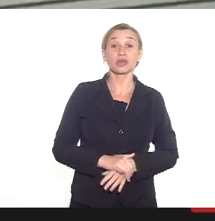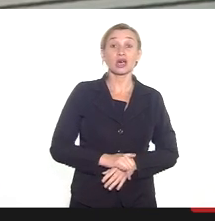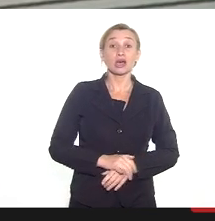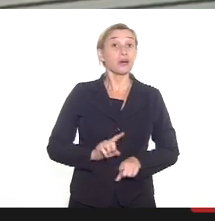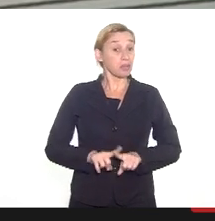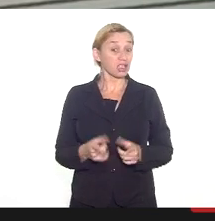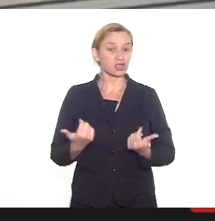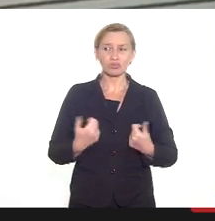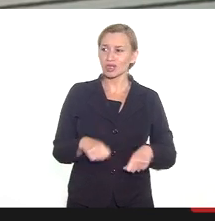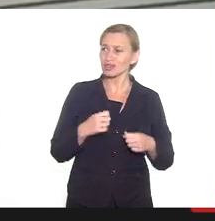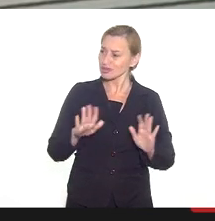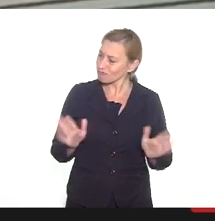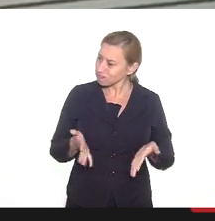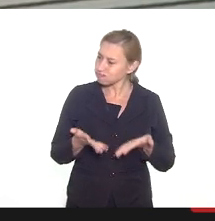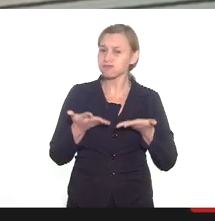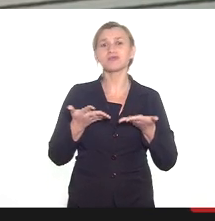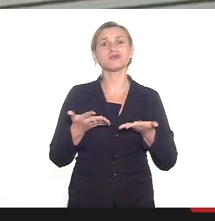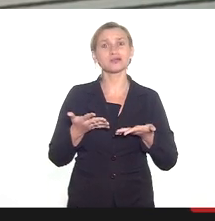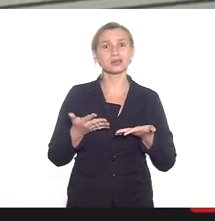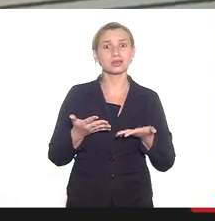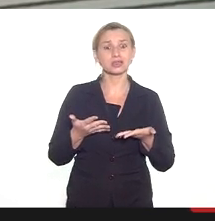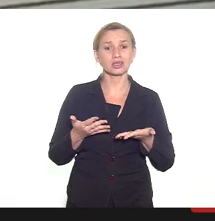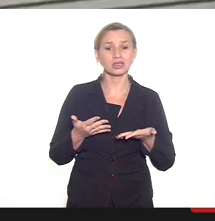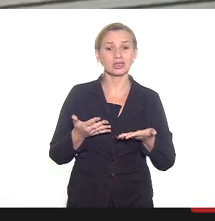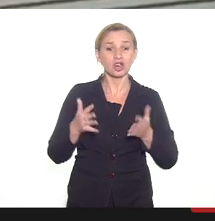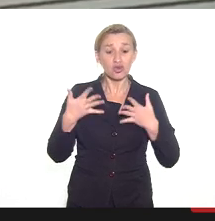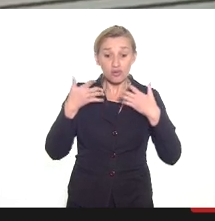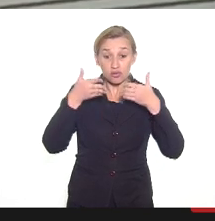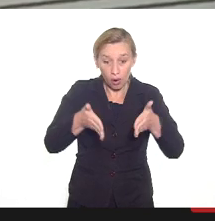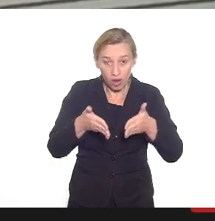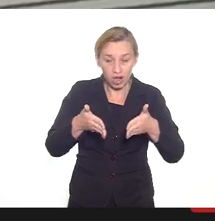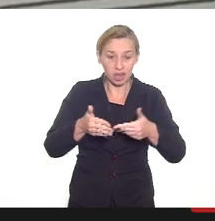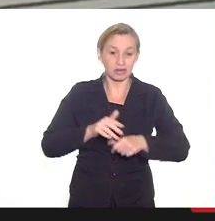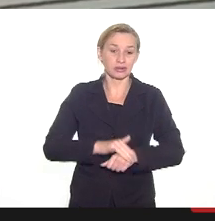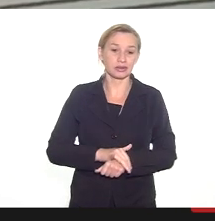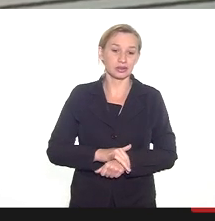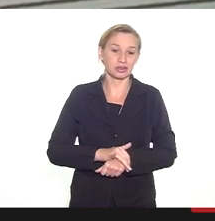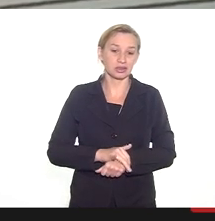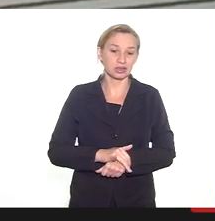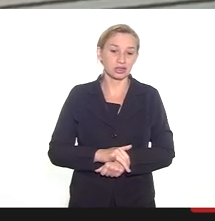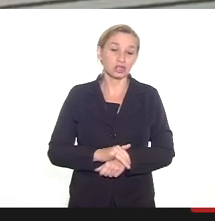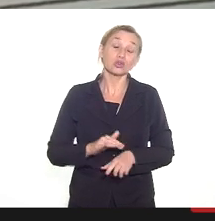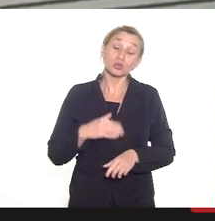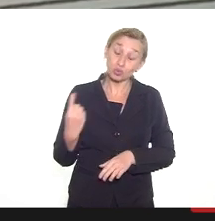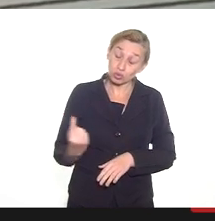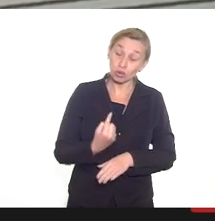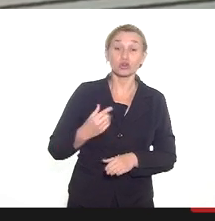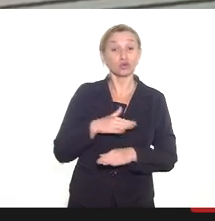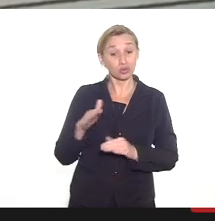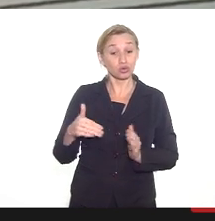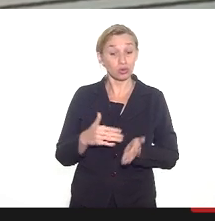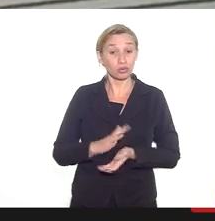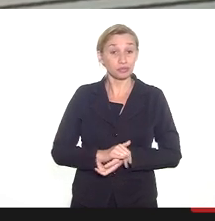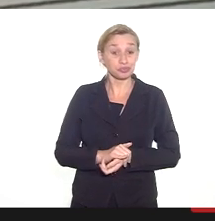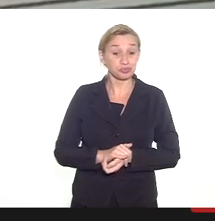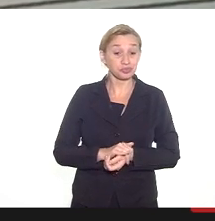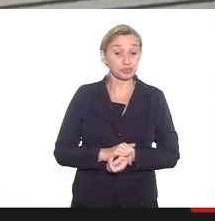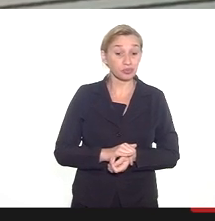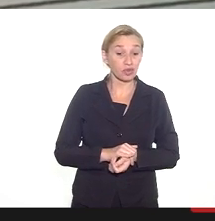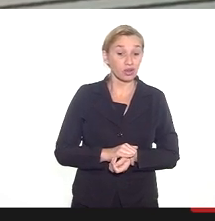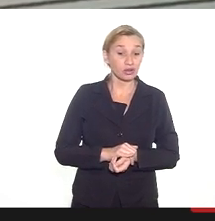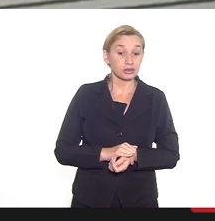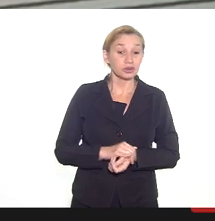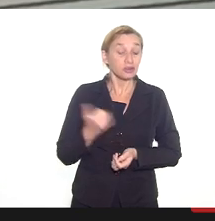ele precisa estar motivado, ele só estará, se ele for muito cobrado por nós todos, por nós todas,